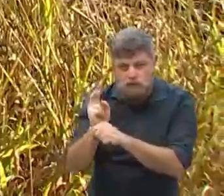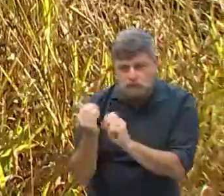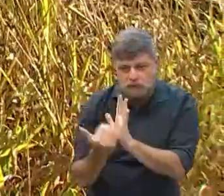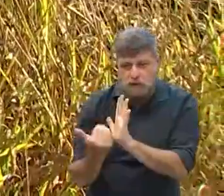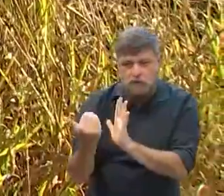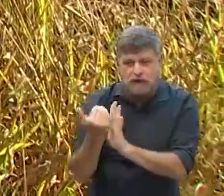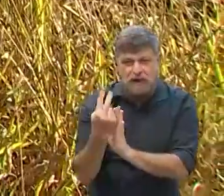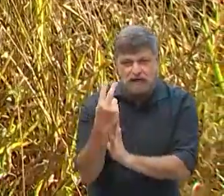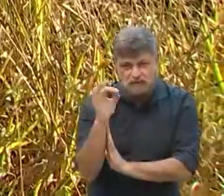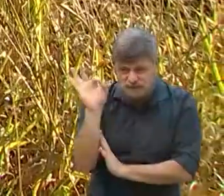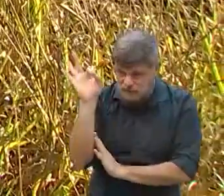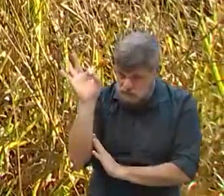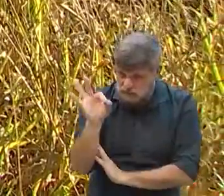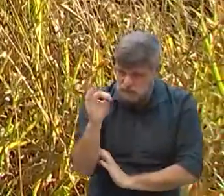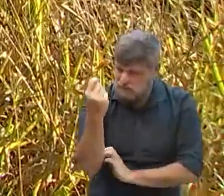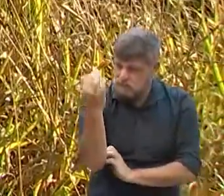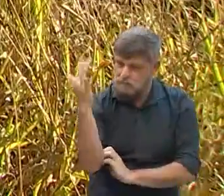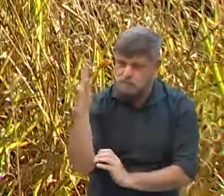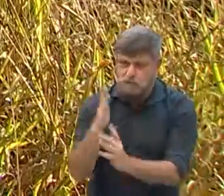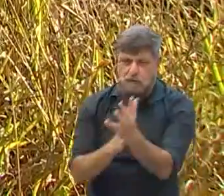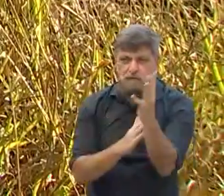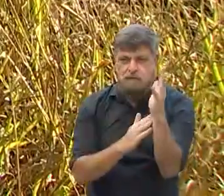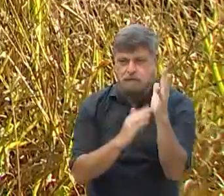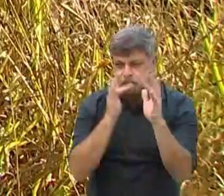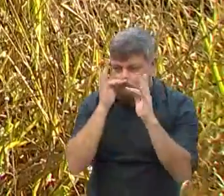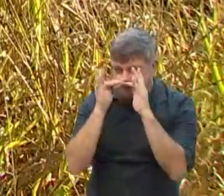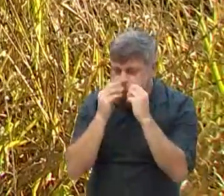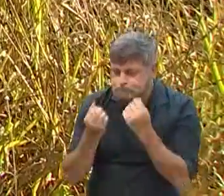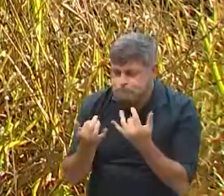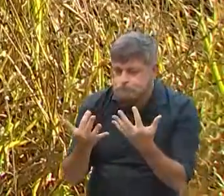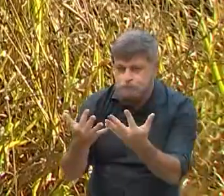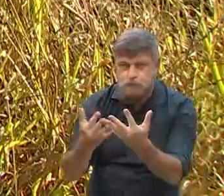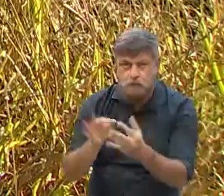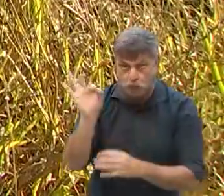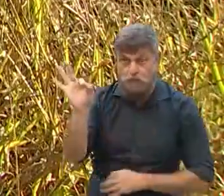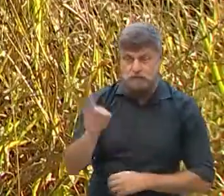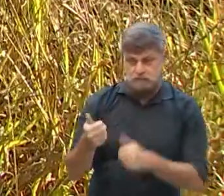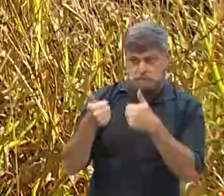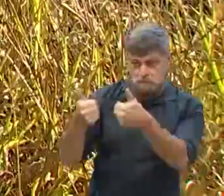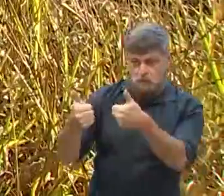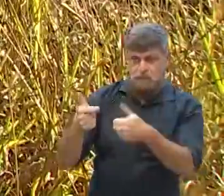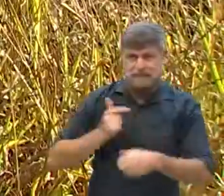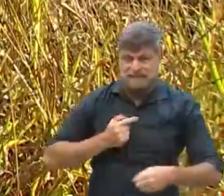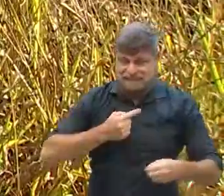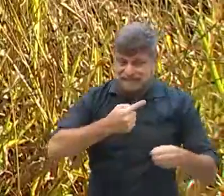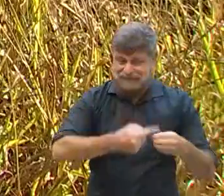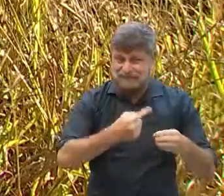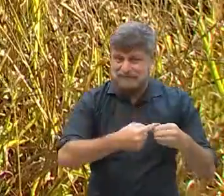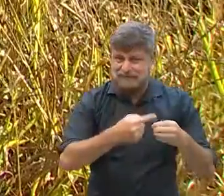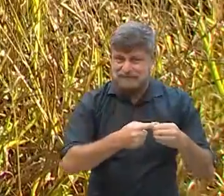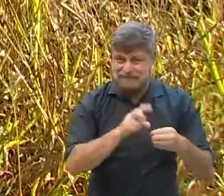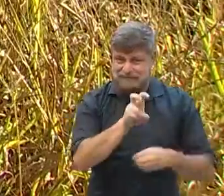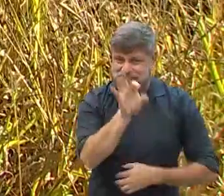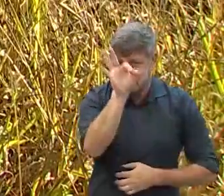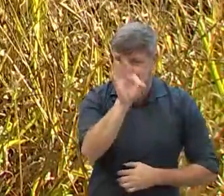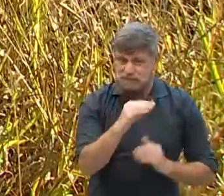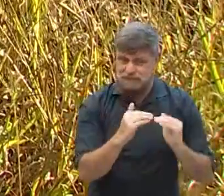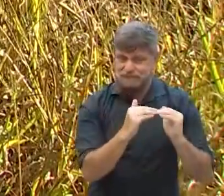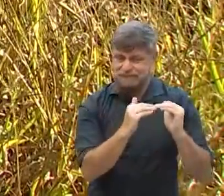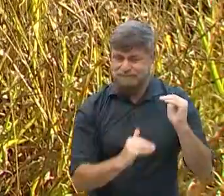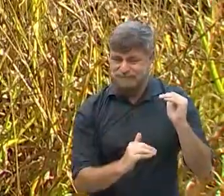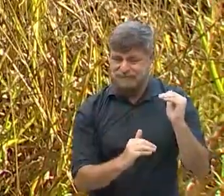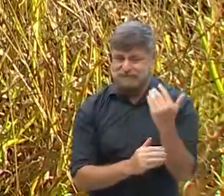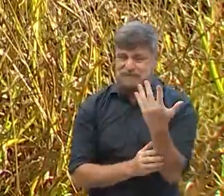mais de 20%, considerado um bom índice, mas há aqueles que têm menos de 5% de